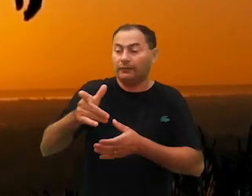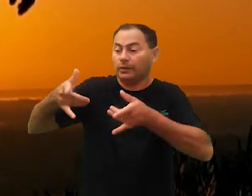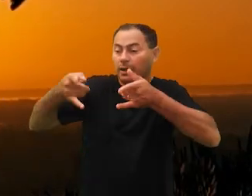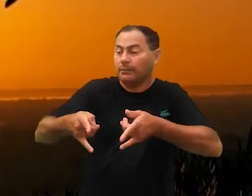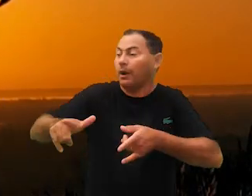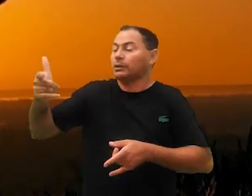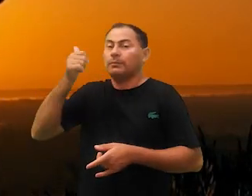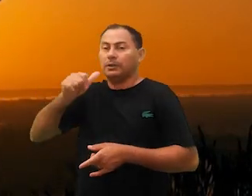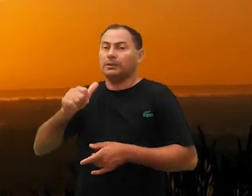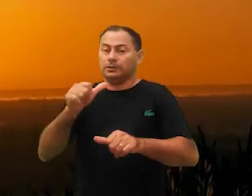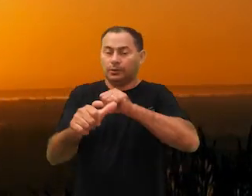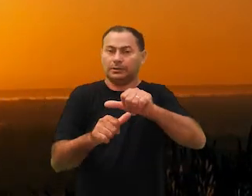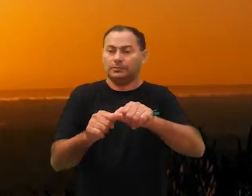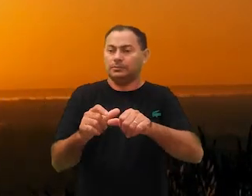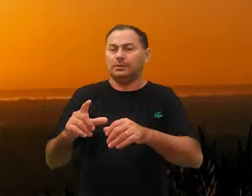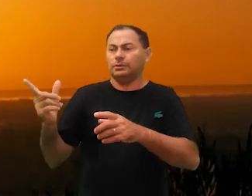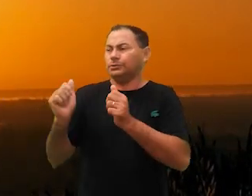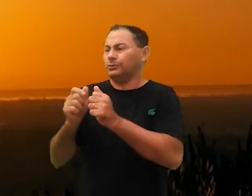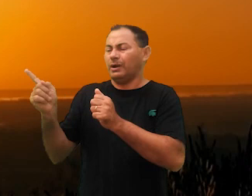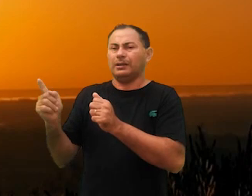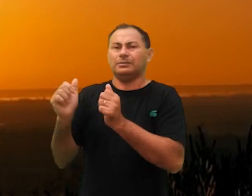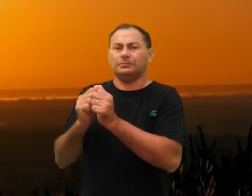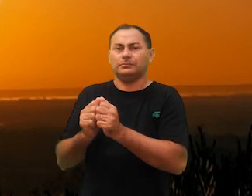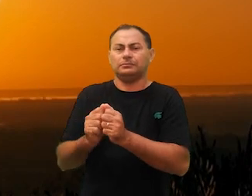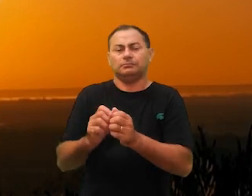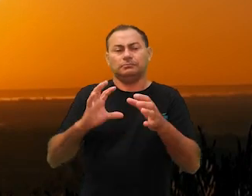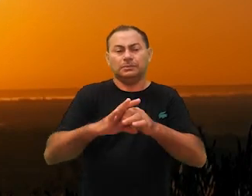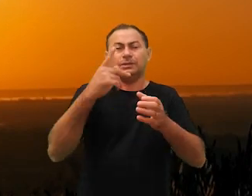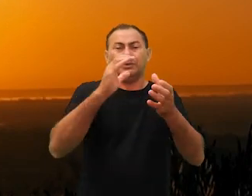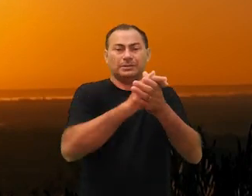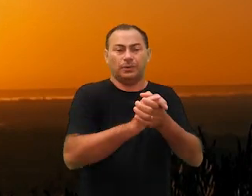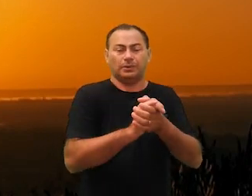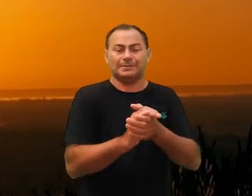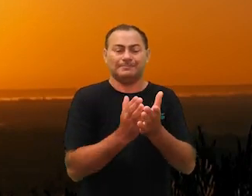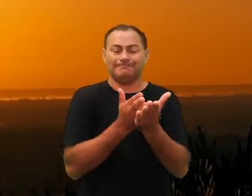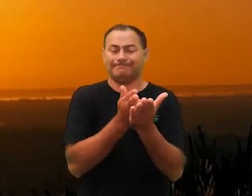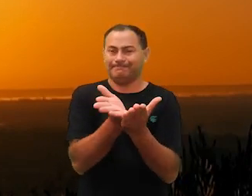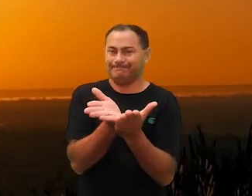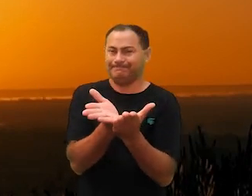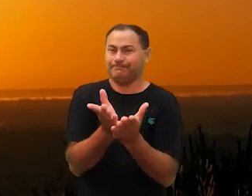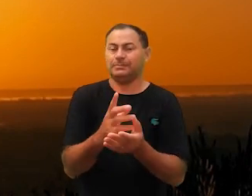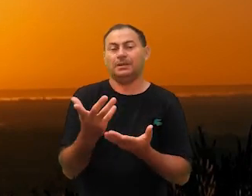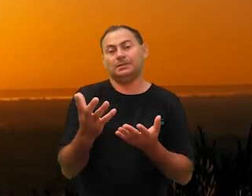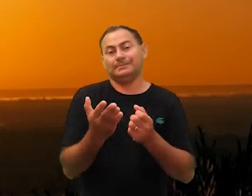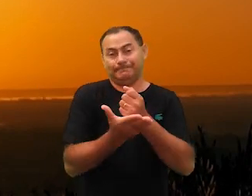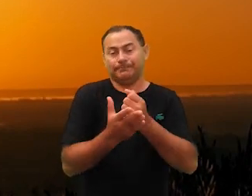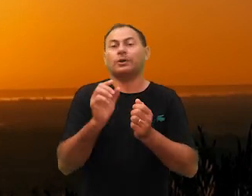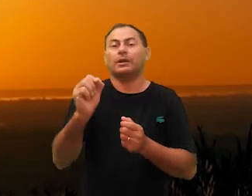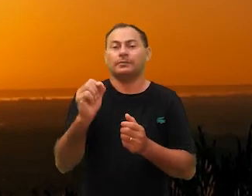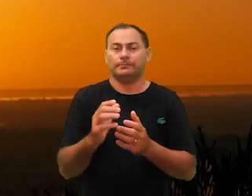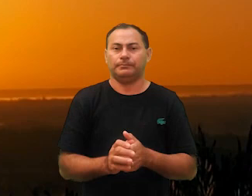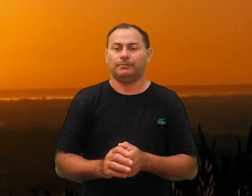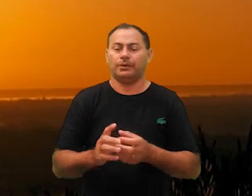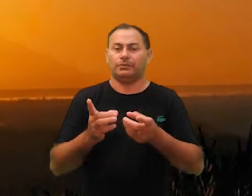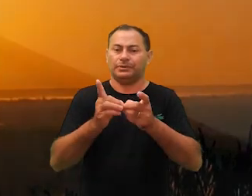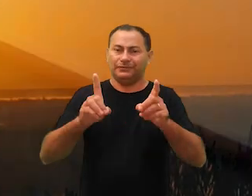para a cama com outra, tornando-se uma carne com ela, a unidade com sua esposa é violada. E surge a base para o